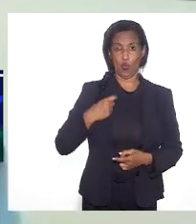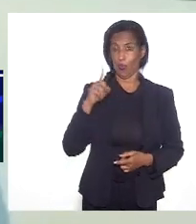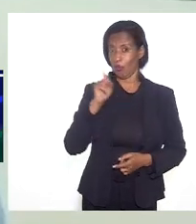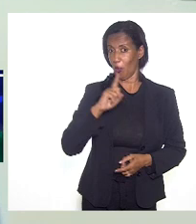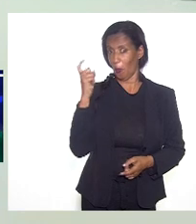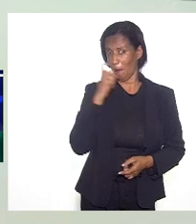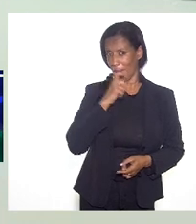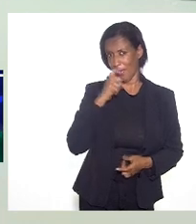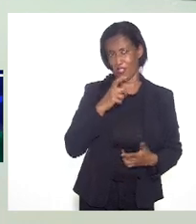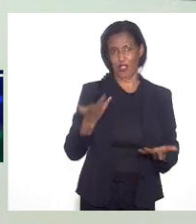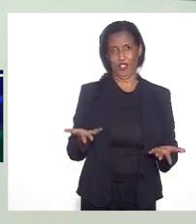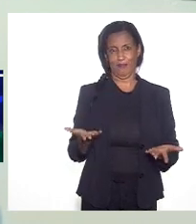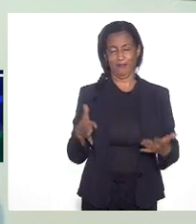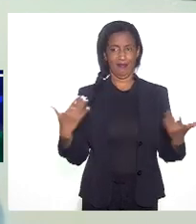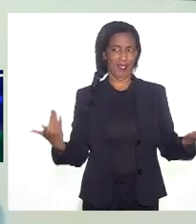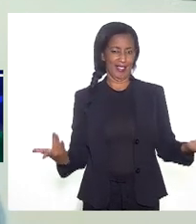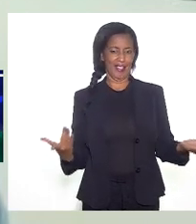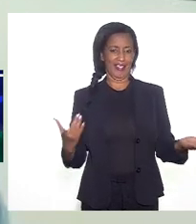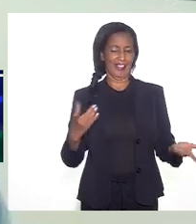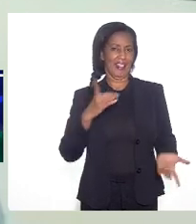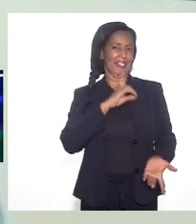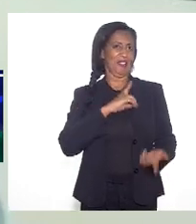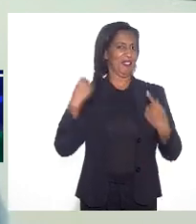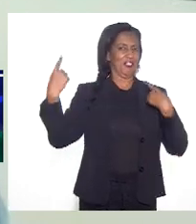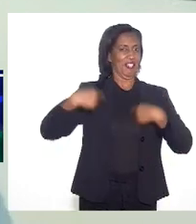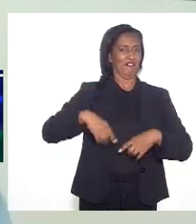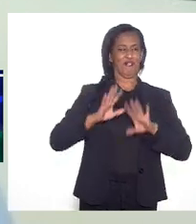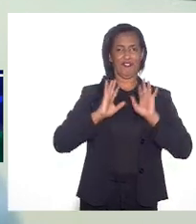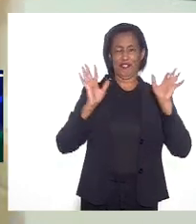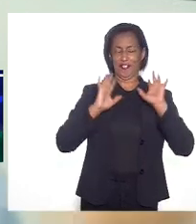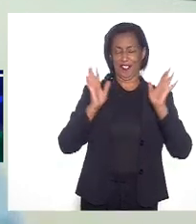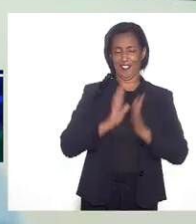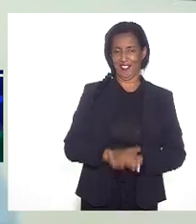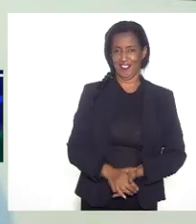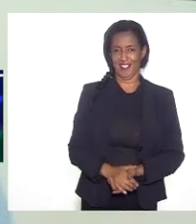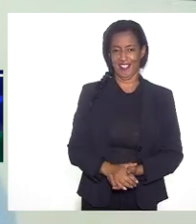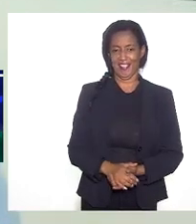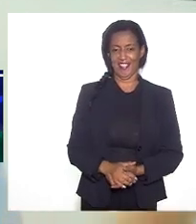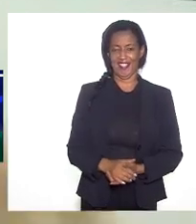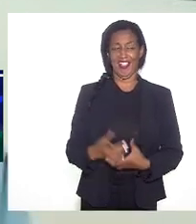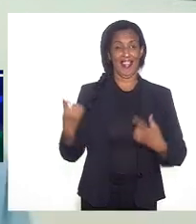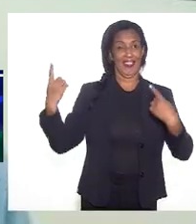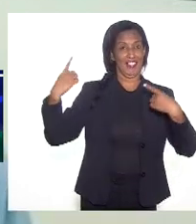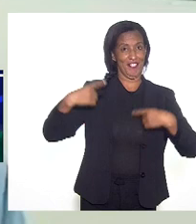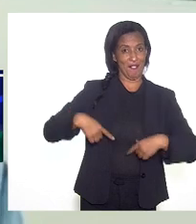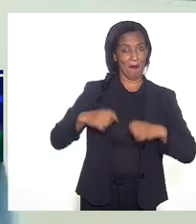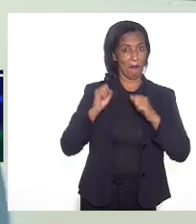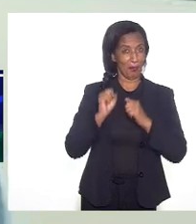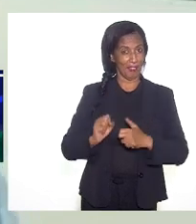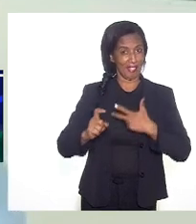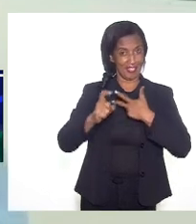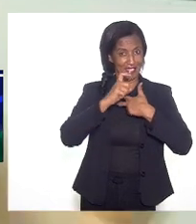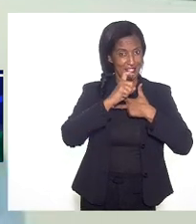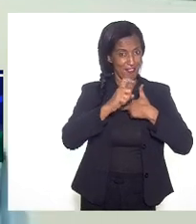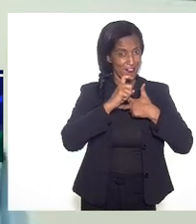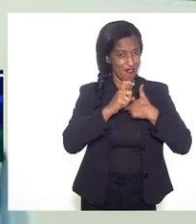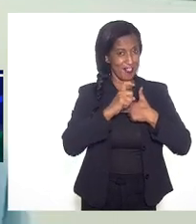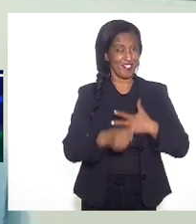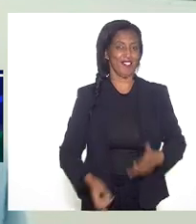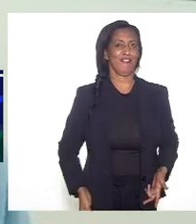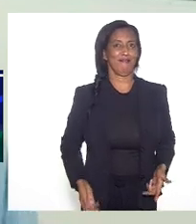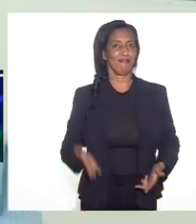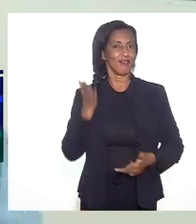É claro que a deputada Marta Rocha não me desafiou, brinquei. Ela desafiou o Poder Executivo. Como eu sei que o